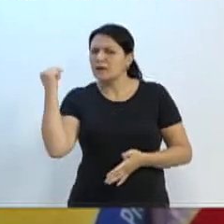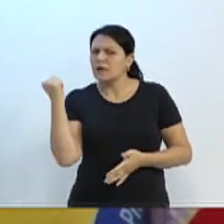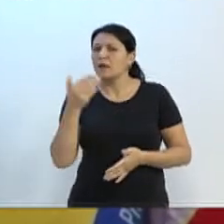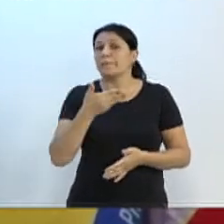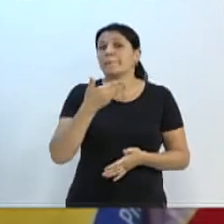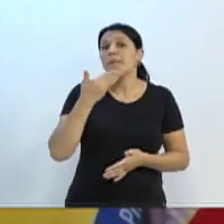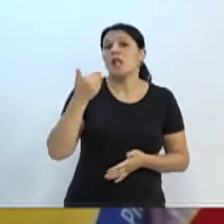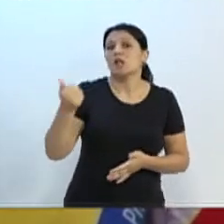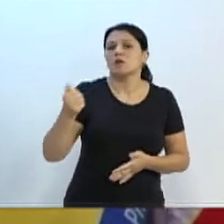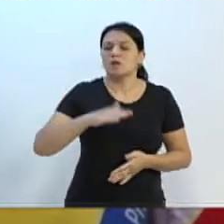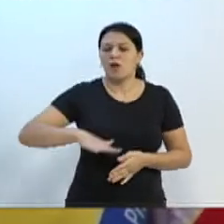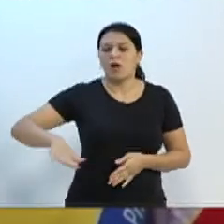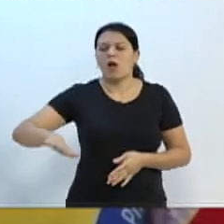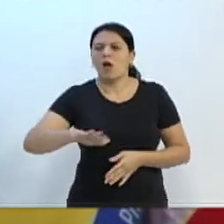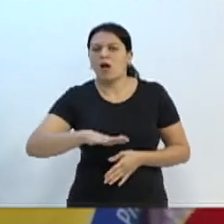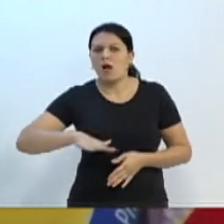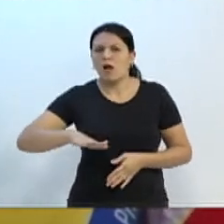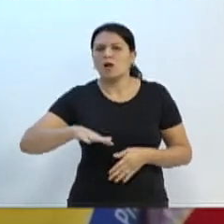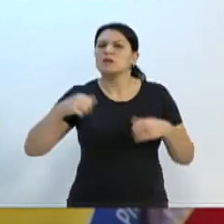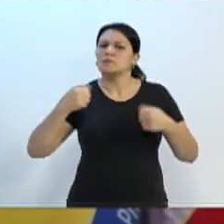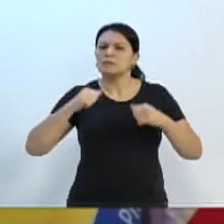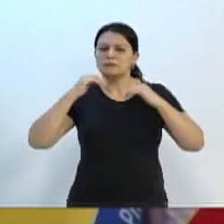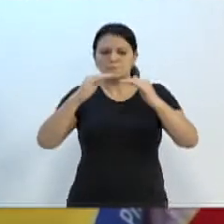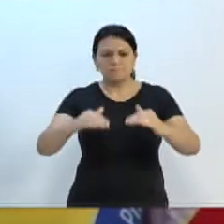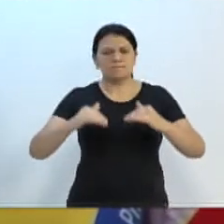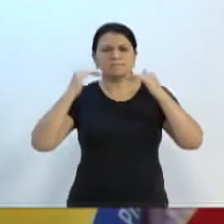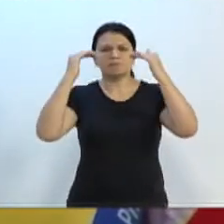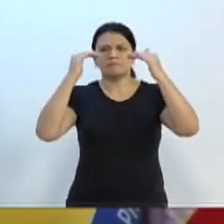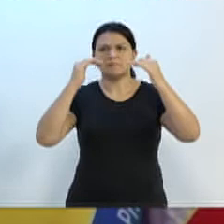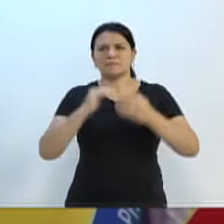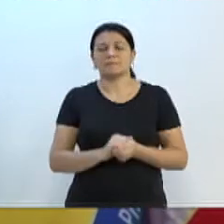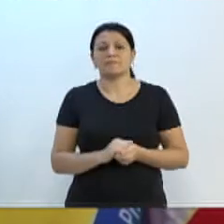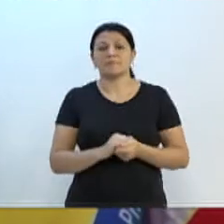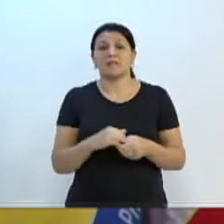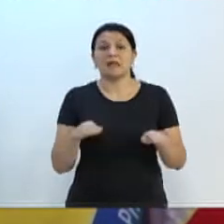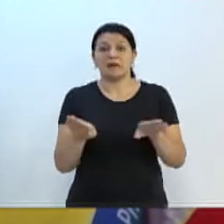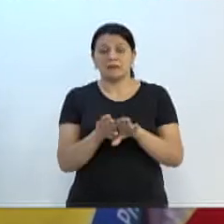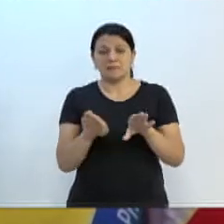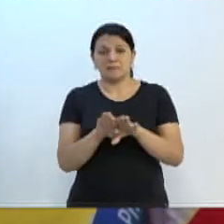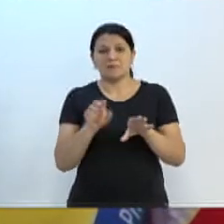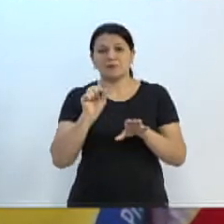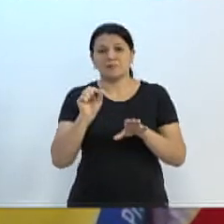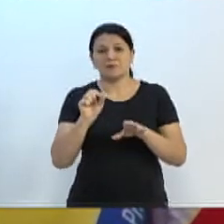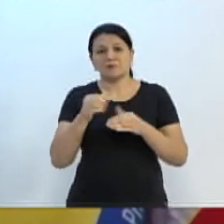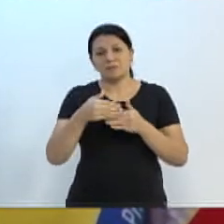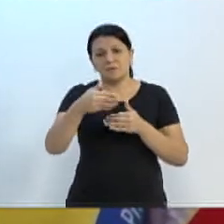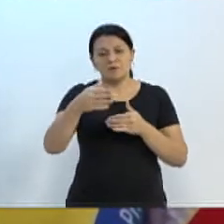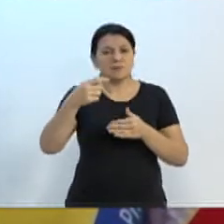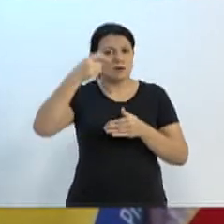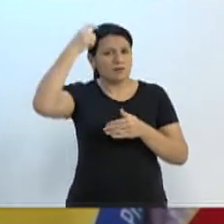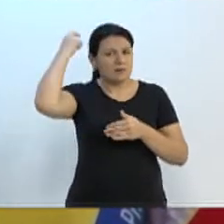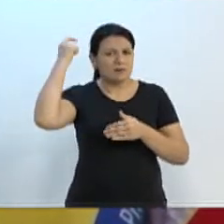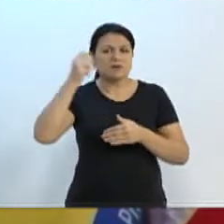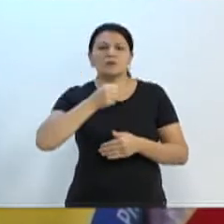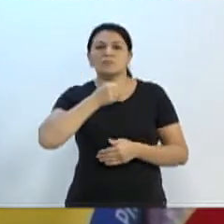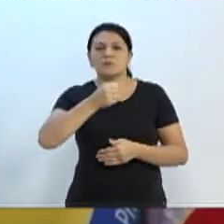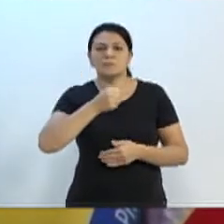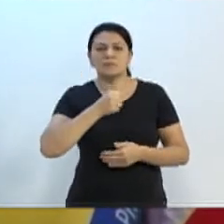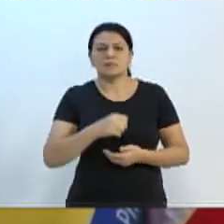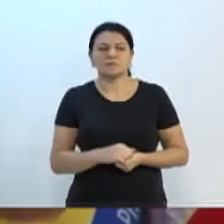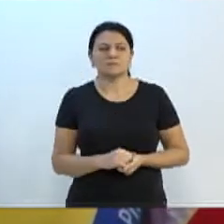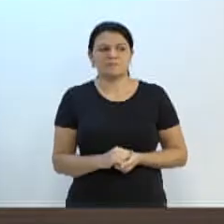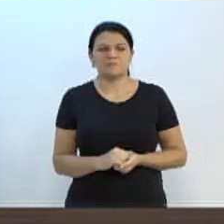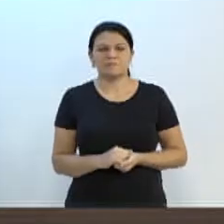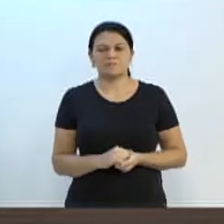nessas áreas que precisam ser avançadas. Aproveito dentro do tempo ainda para permitir o vereador Adriano de fazer uma parte.